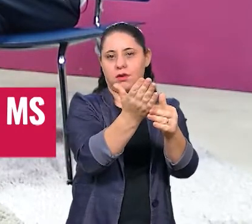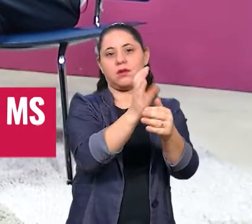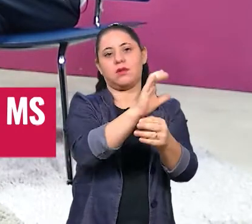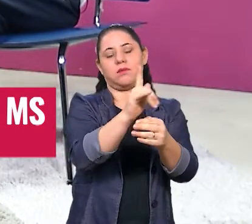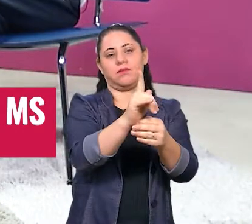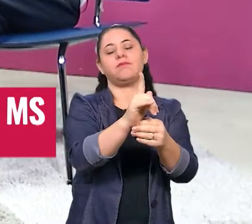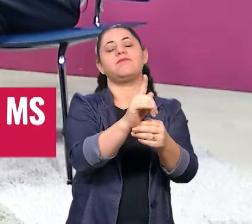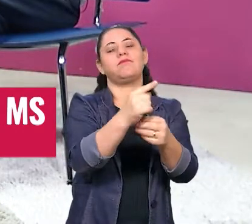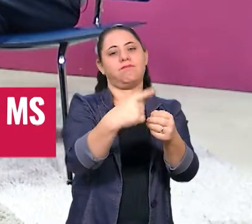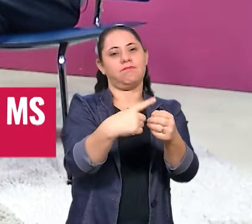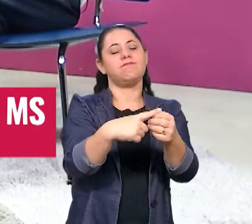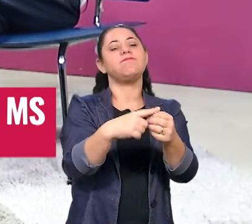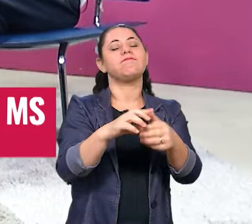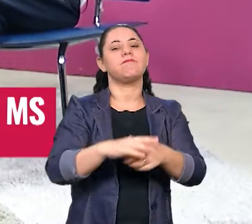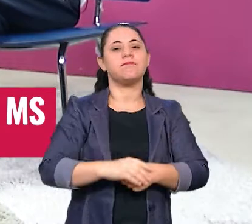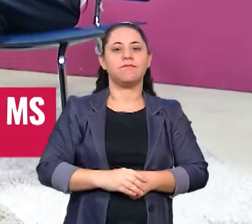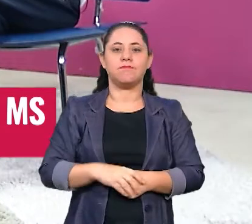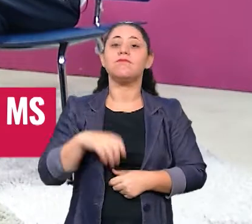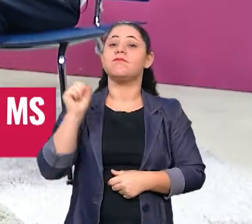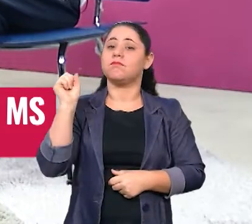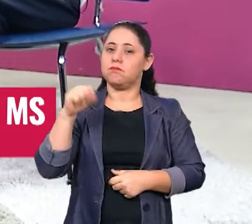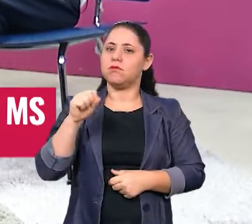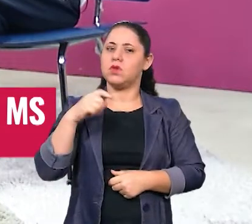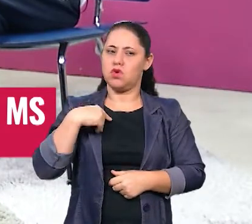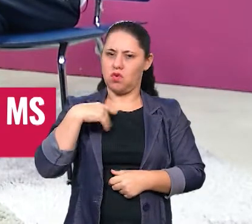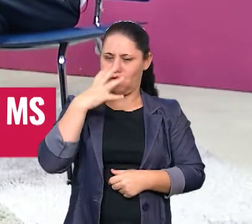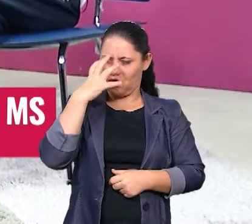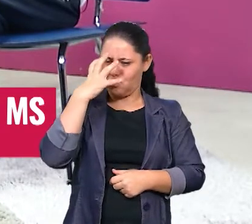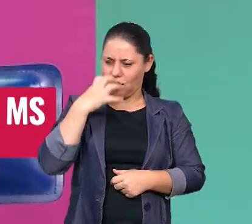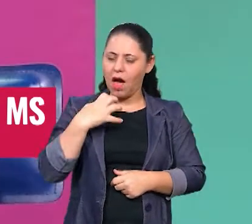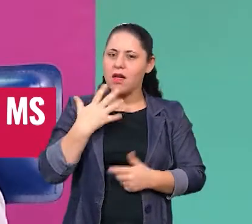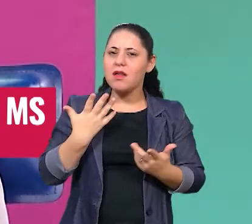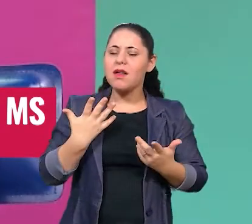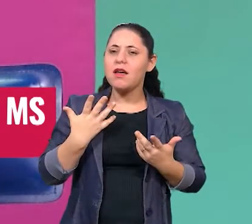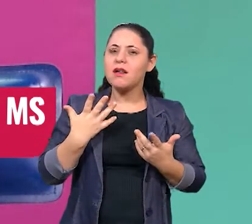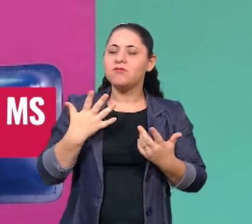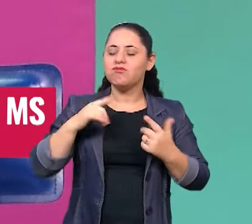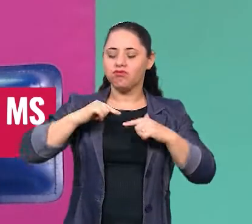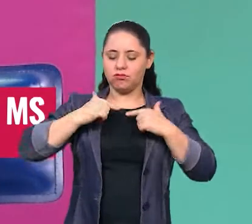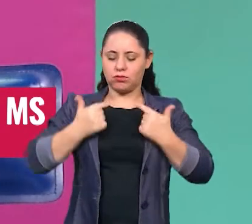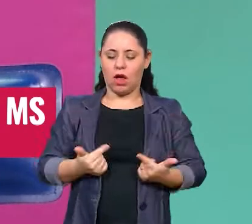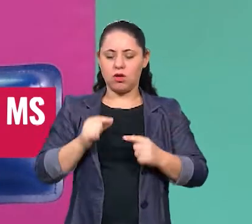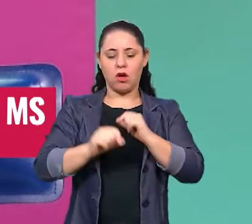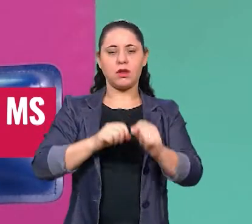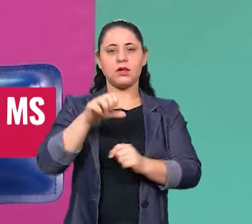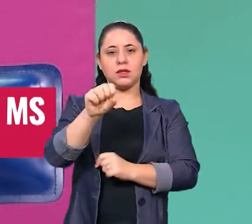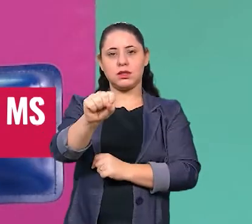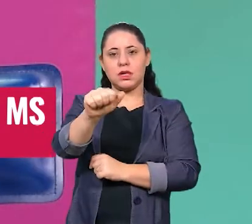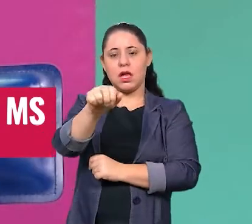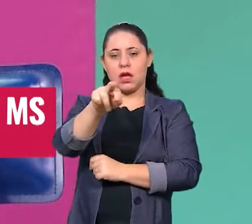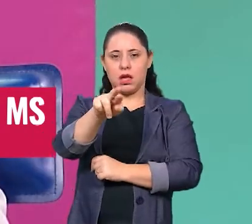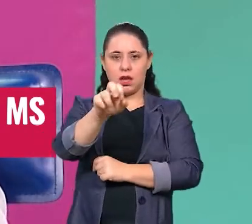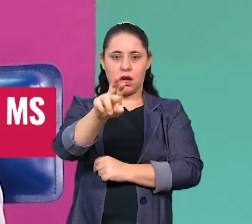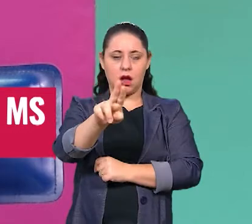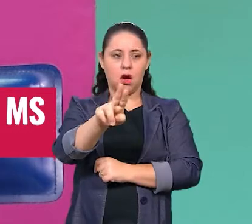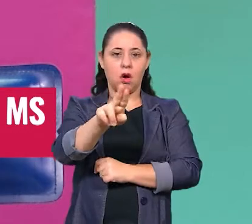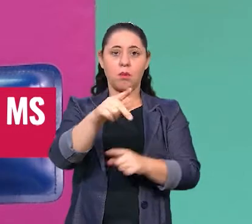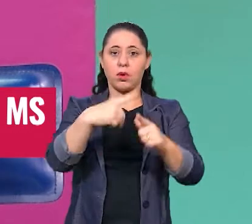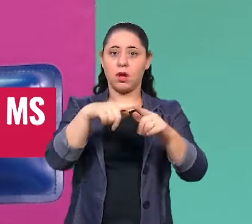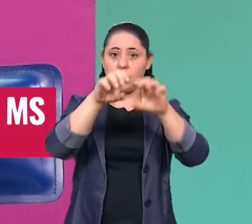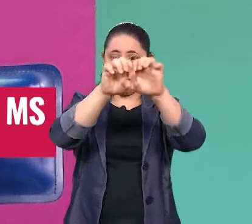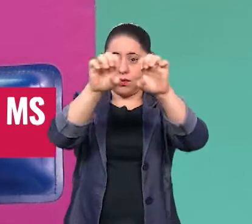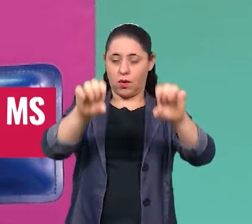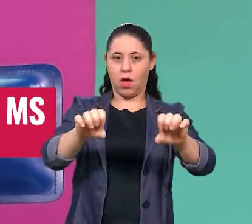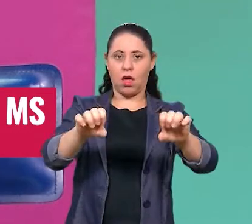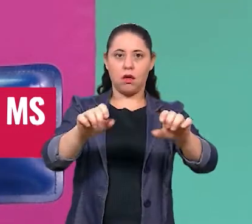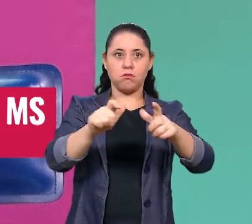artistas. Sim, eu sou bem chata na questão do sarau, quando eu digo da infraestrutura que nós conseguimos chegar, né? Ela não é uma mega